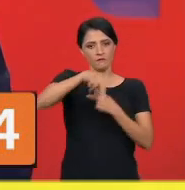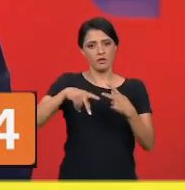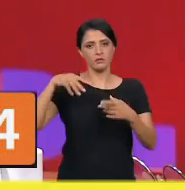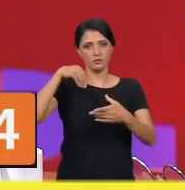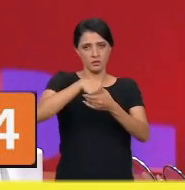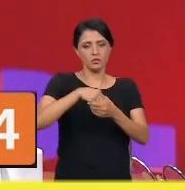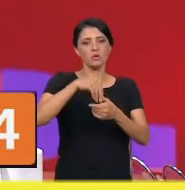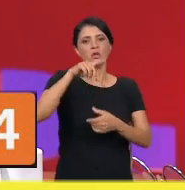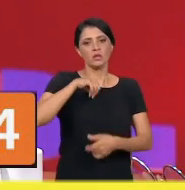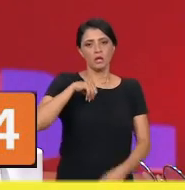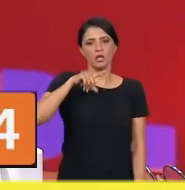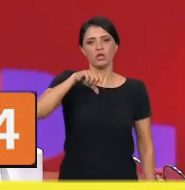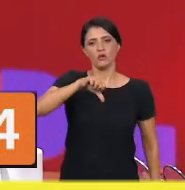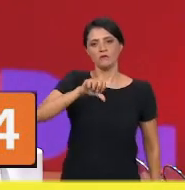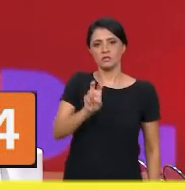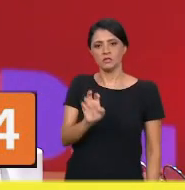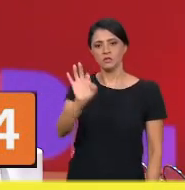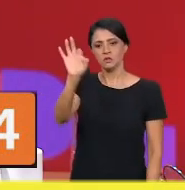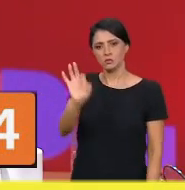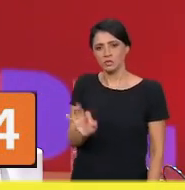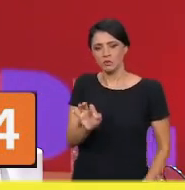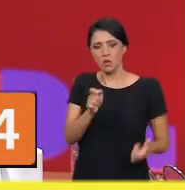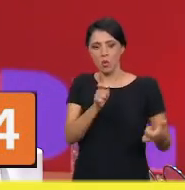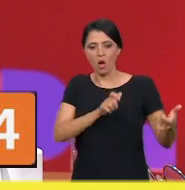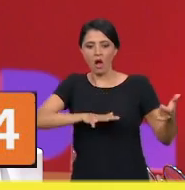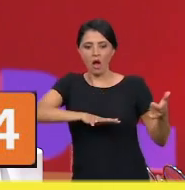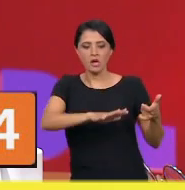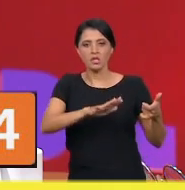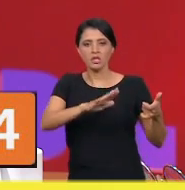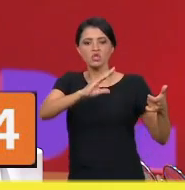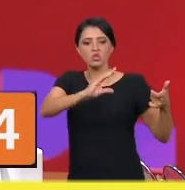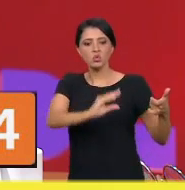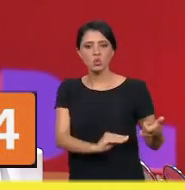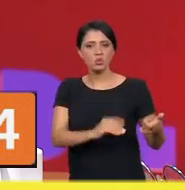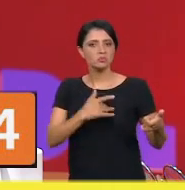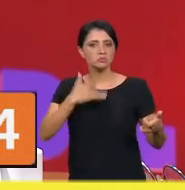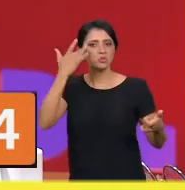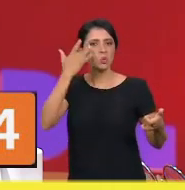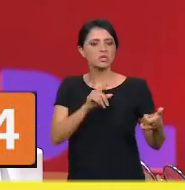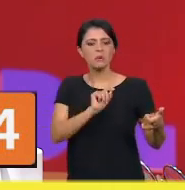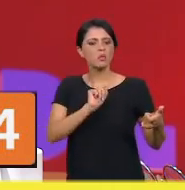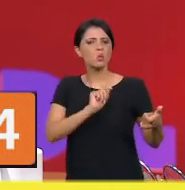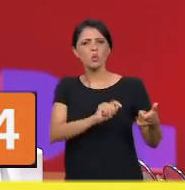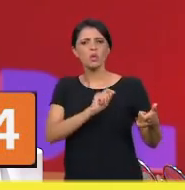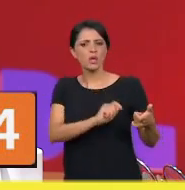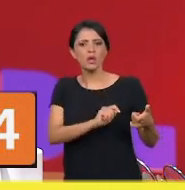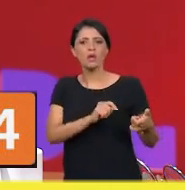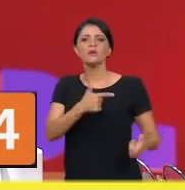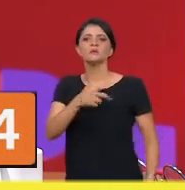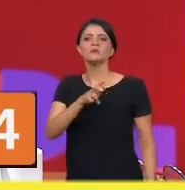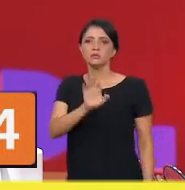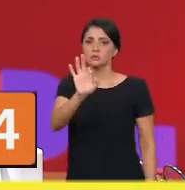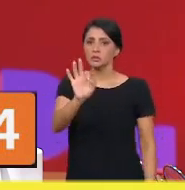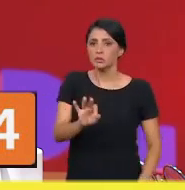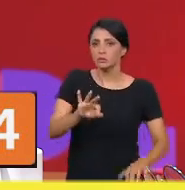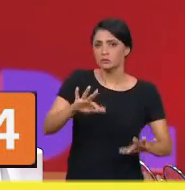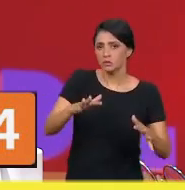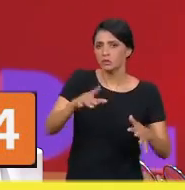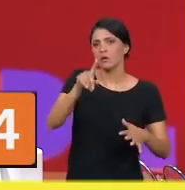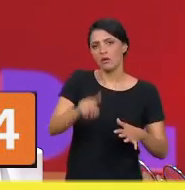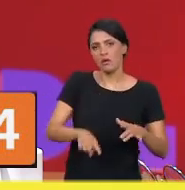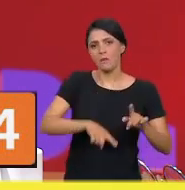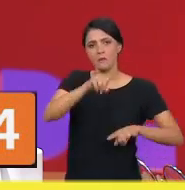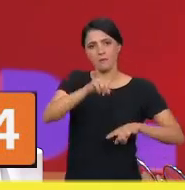de a gente chama setor escuro, que a gente não sabe exatamente o que é. Que 25% mais ou menos é de